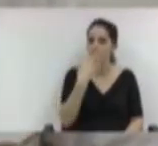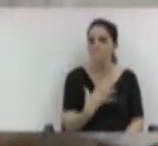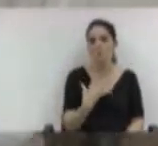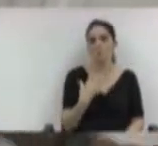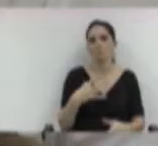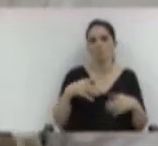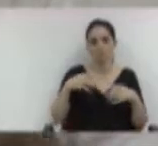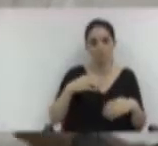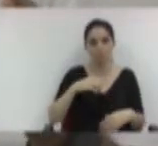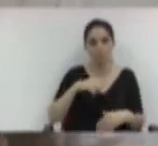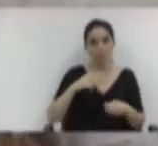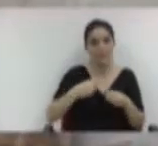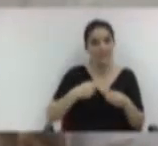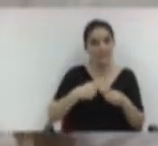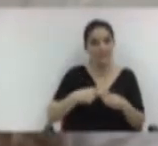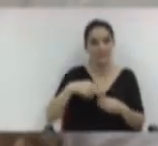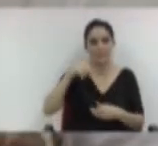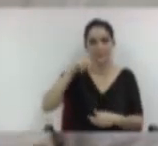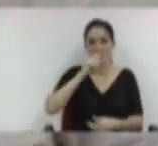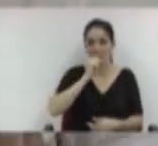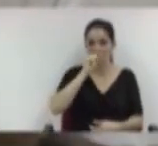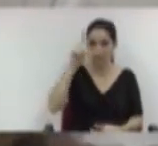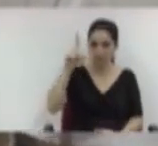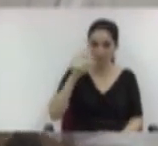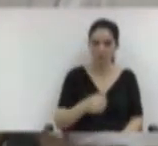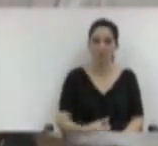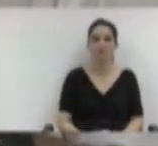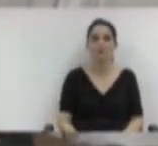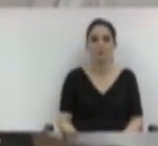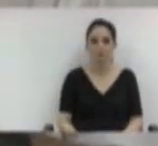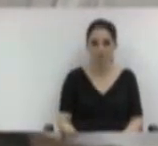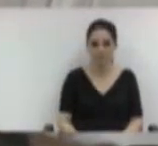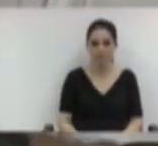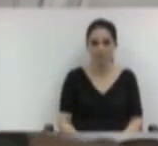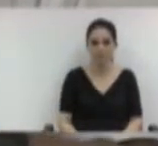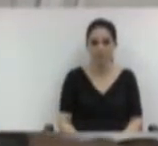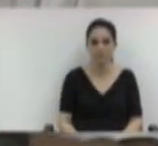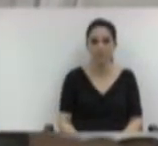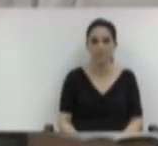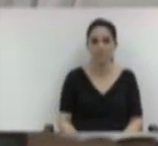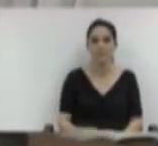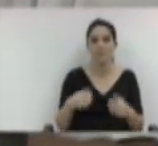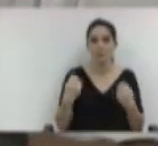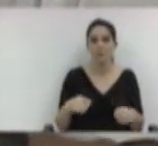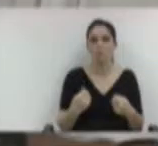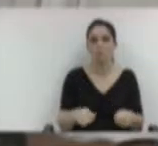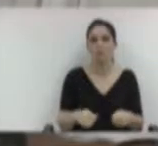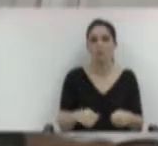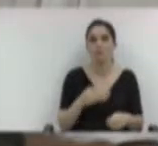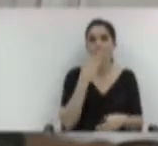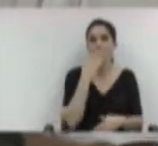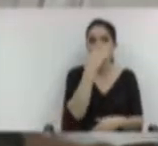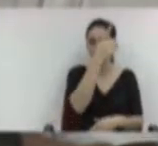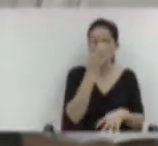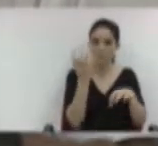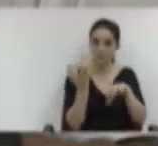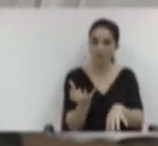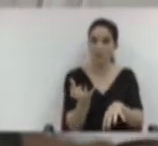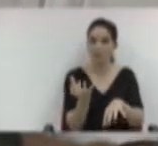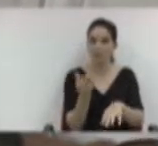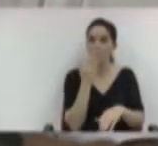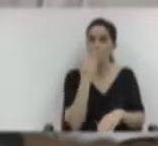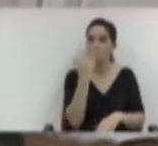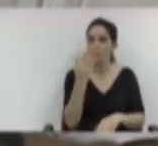ele seja terminado. Disse para o deputado federal, Newton Tato, cutuca lá em Brasília para que essa verba venha para cá. E ele disse, estou